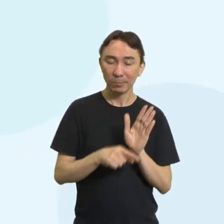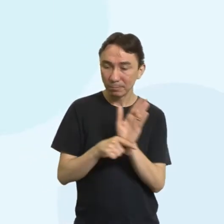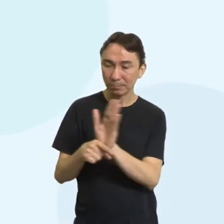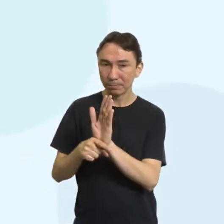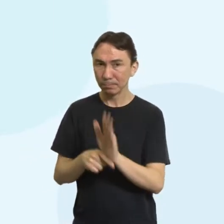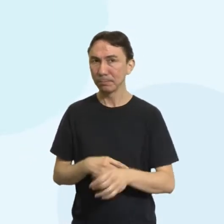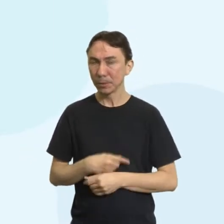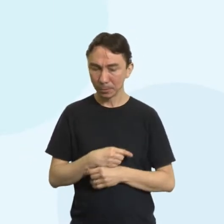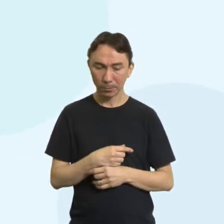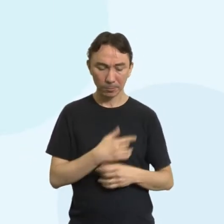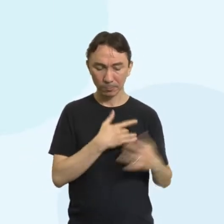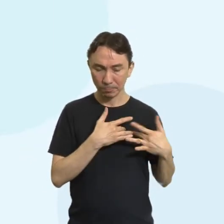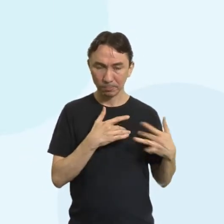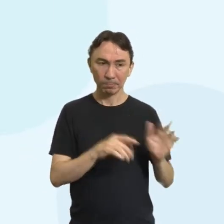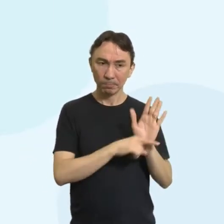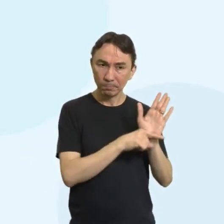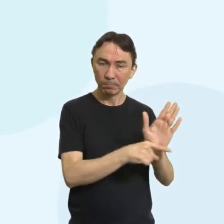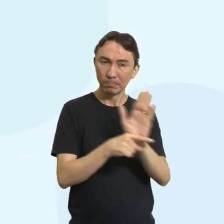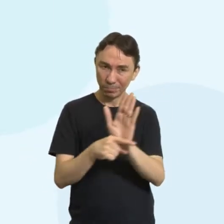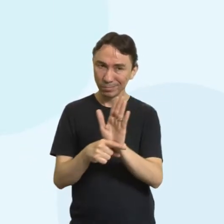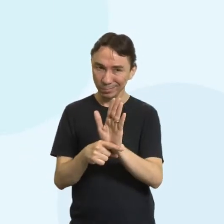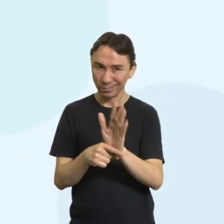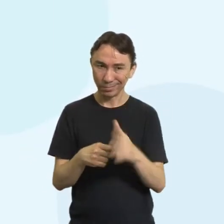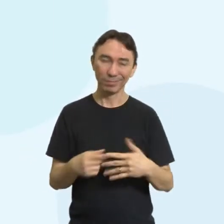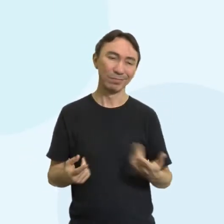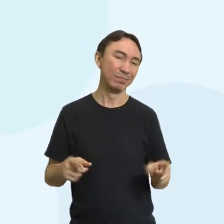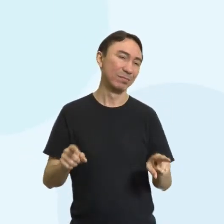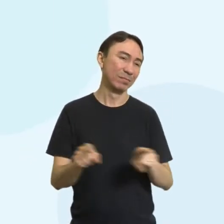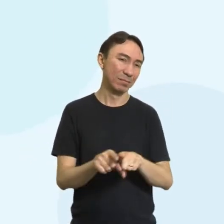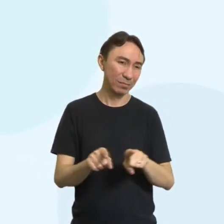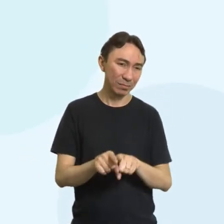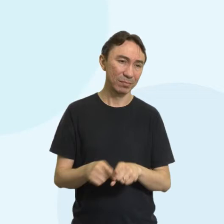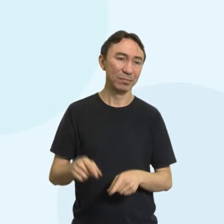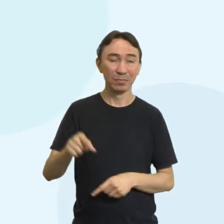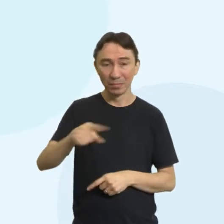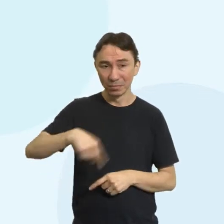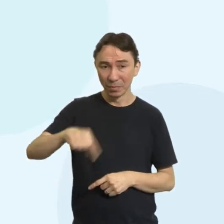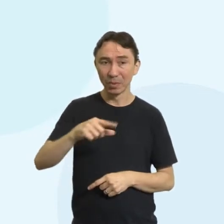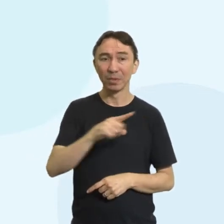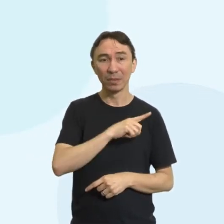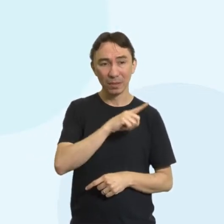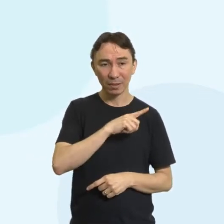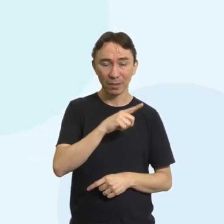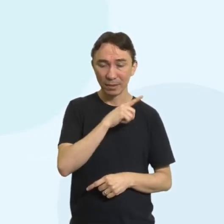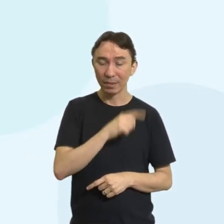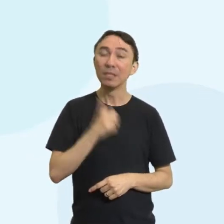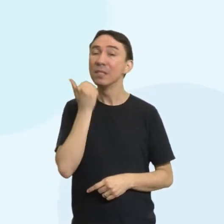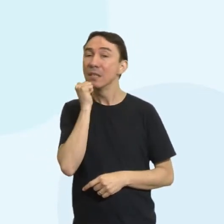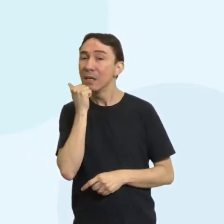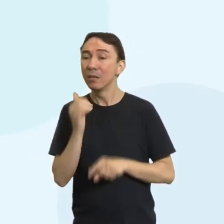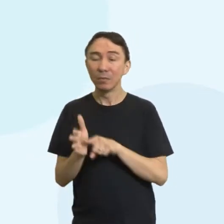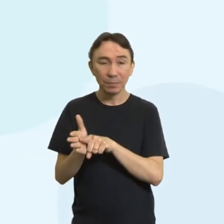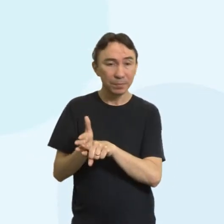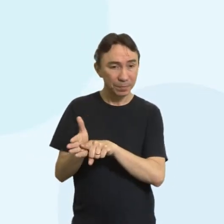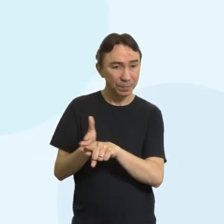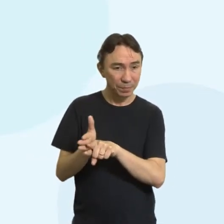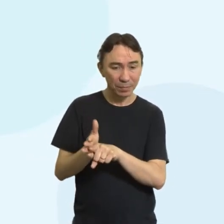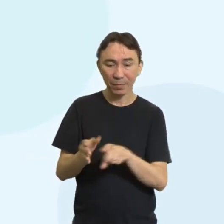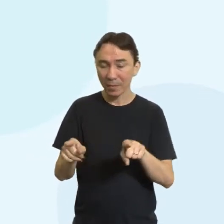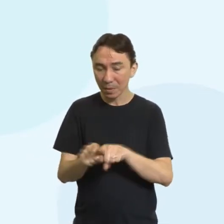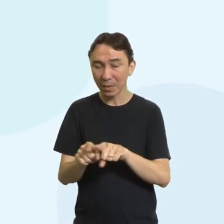sobre a temática, nesta pauta, vamos abordar a investigação científica e as suas possíveis contribuições para